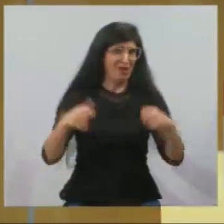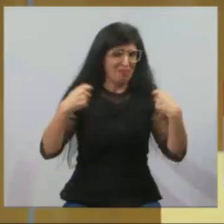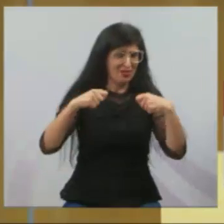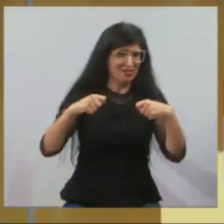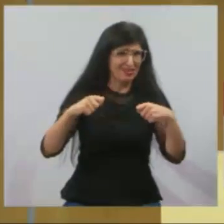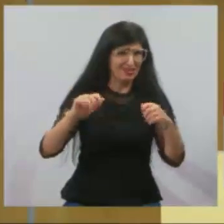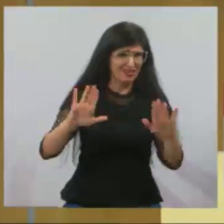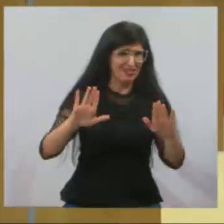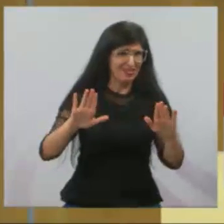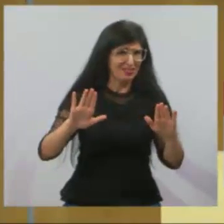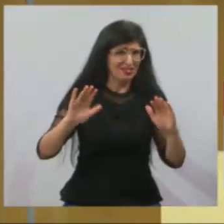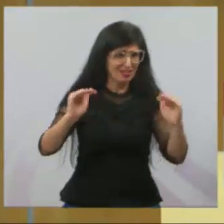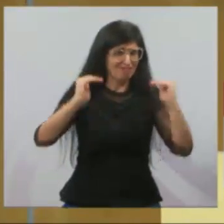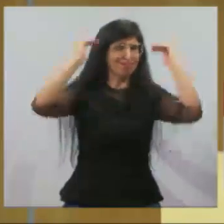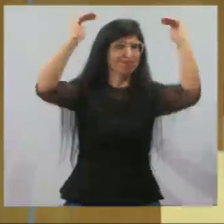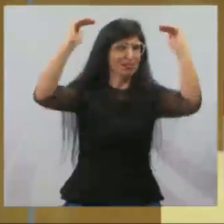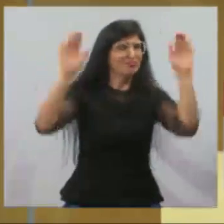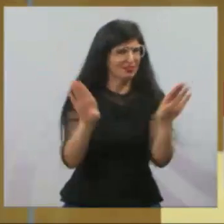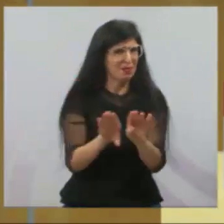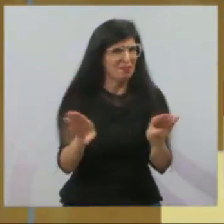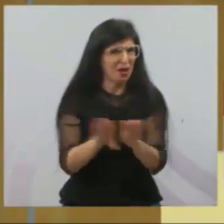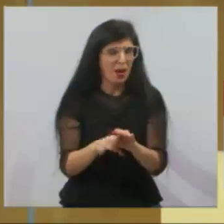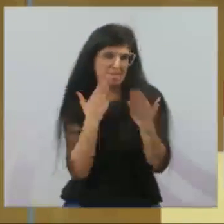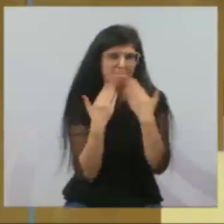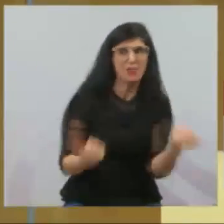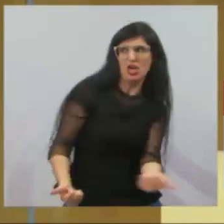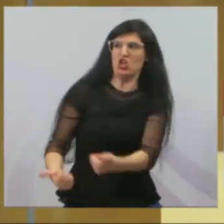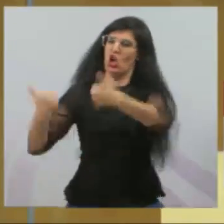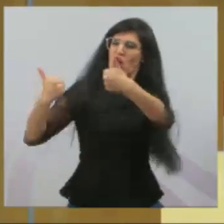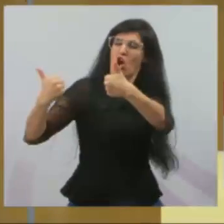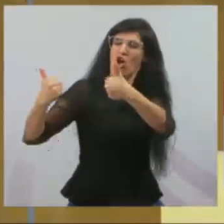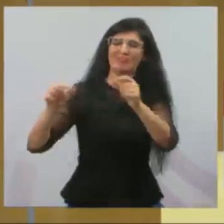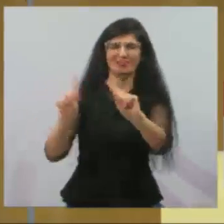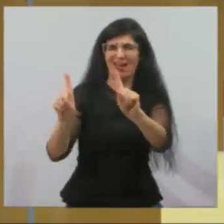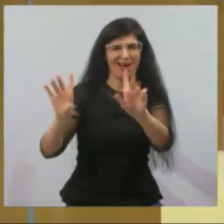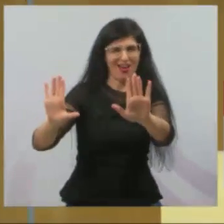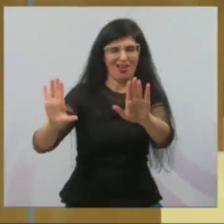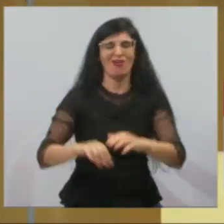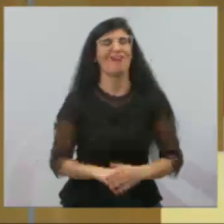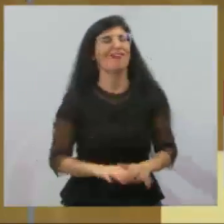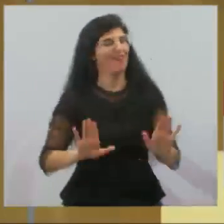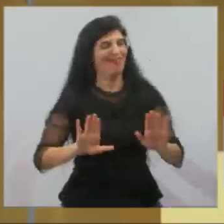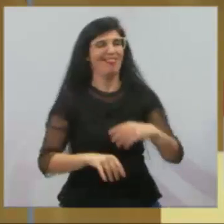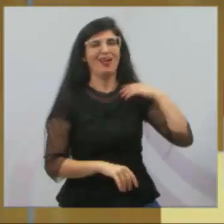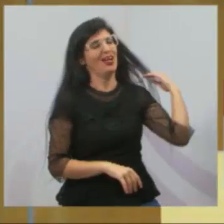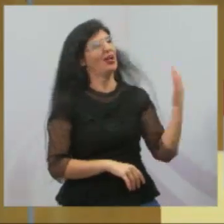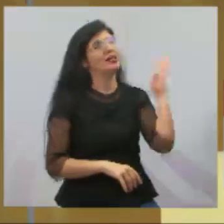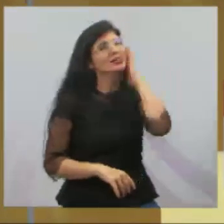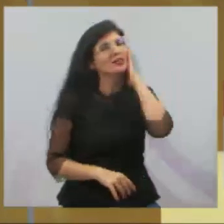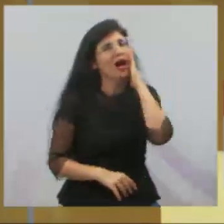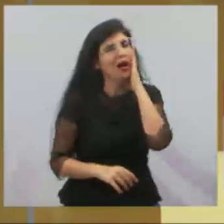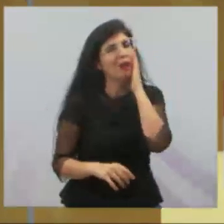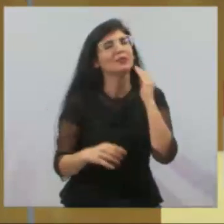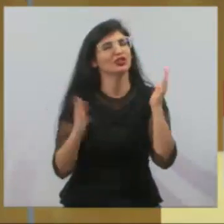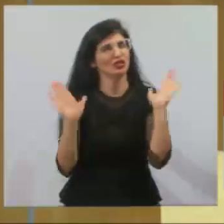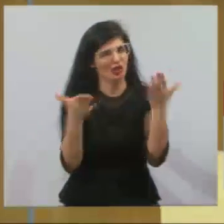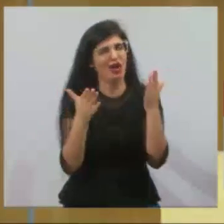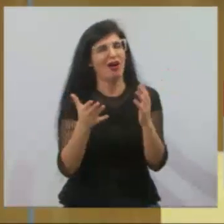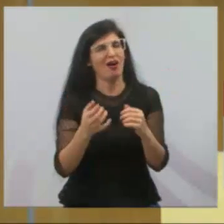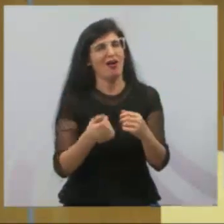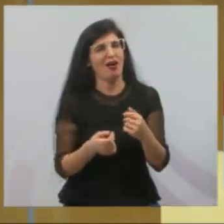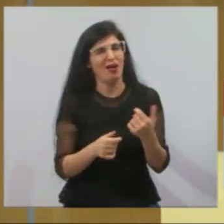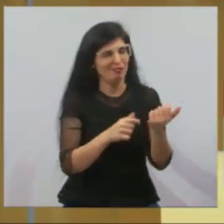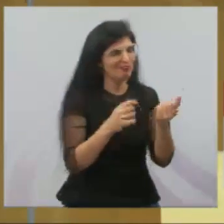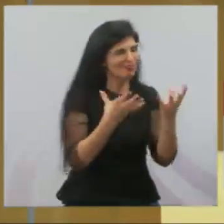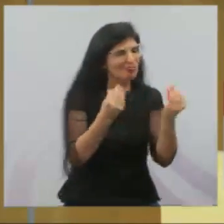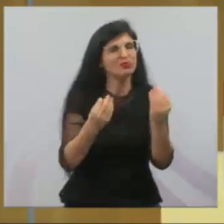passei por votações muito difíceis aqui, muita gente me conhece, sabe que eu não sou de roer a corda. E nesse sentido, não estou fazendo aqui nenhum